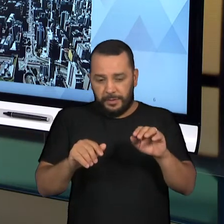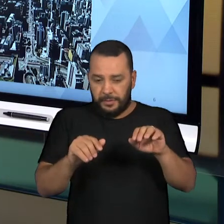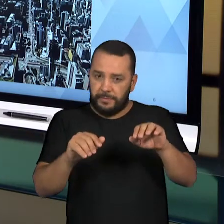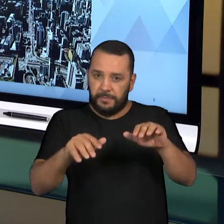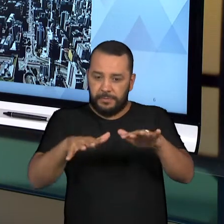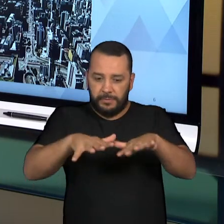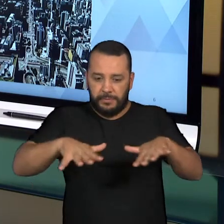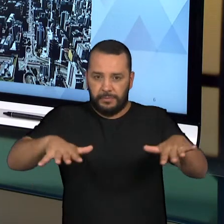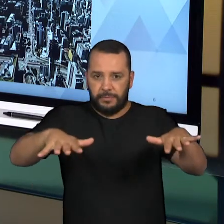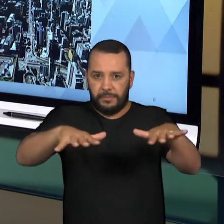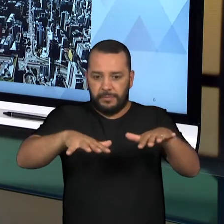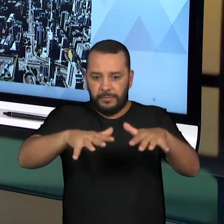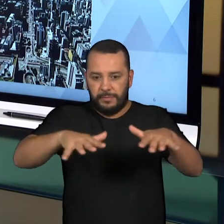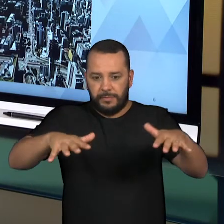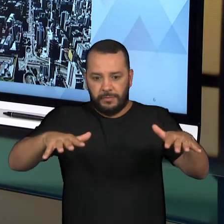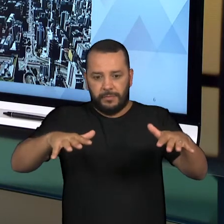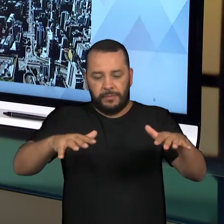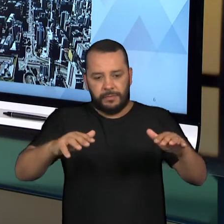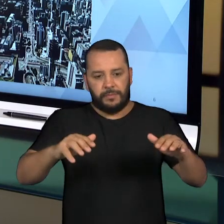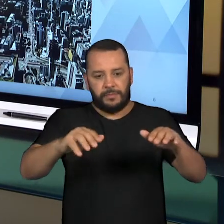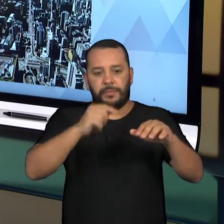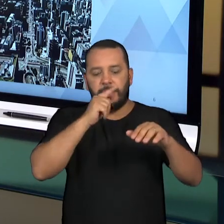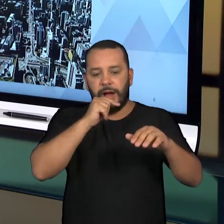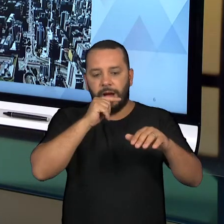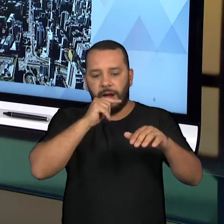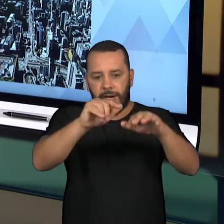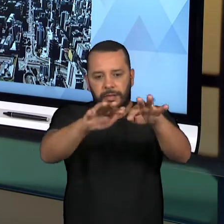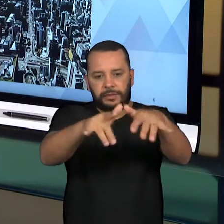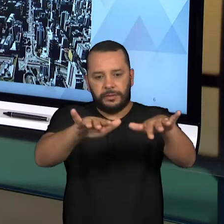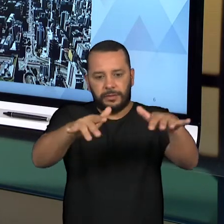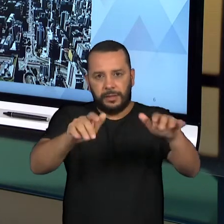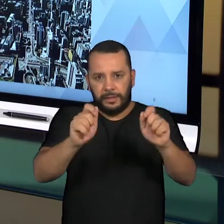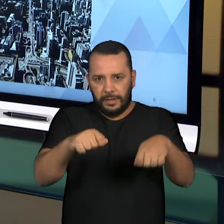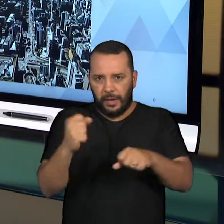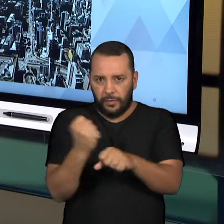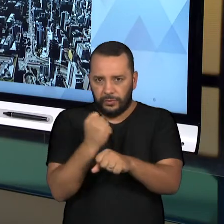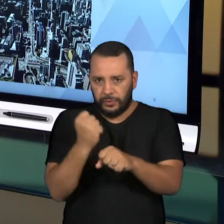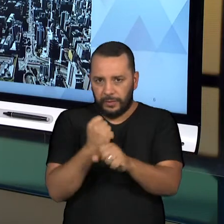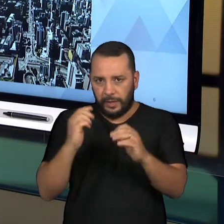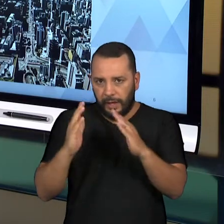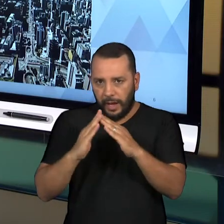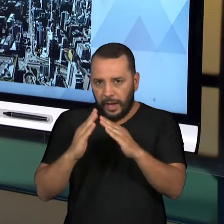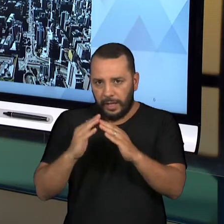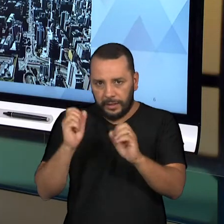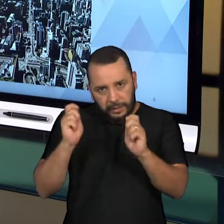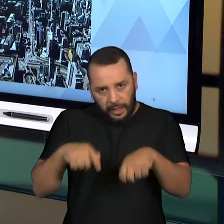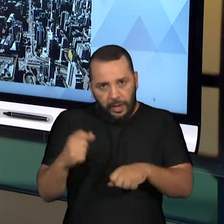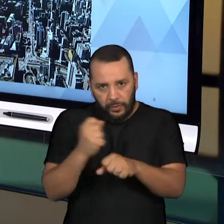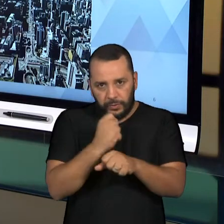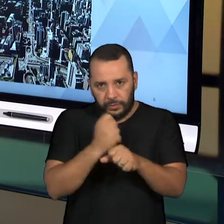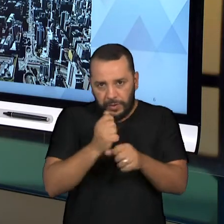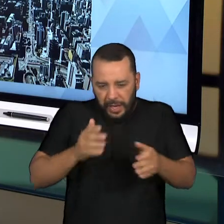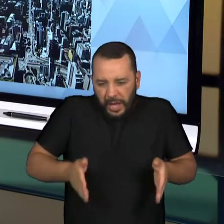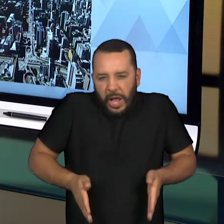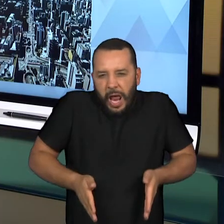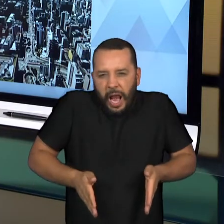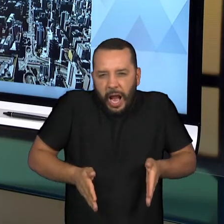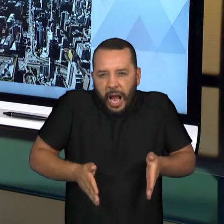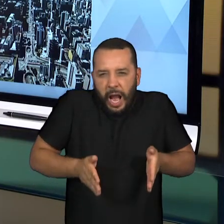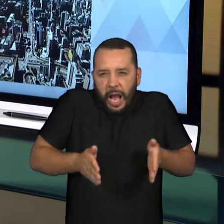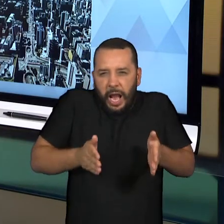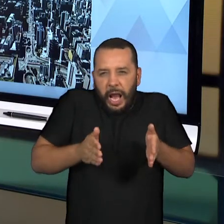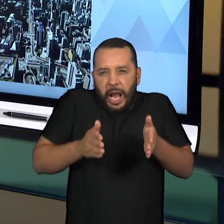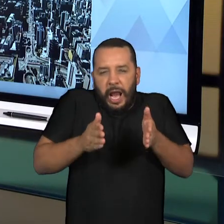é contemple habitações qualquer tipo de habitação pode ser um prédio de 10